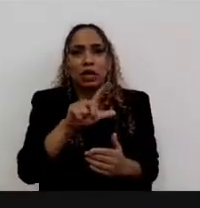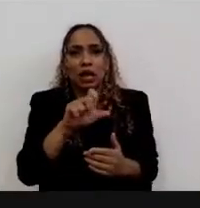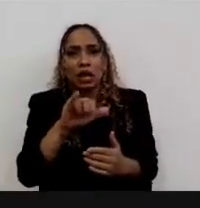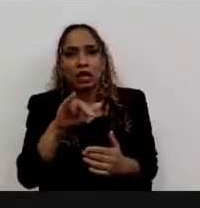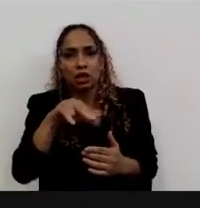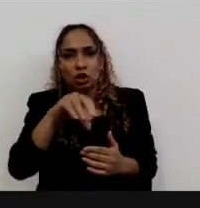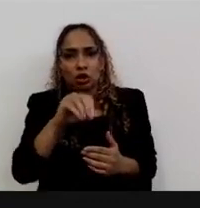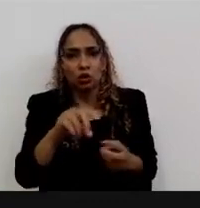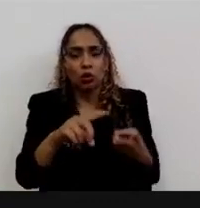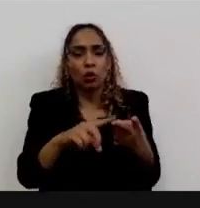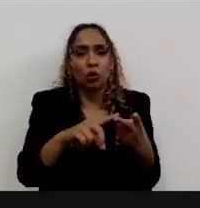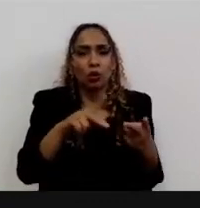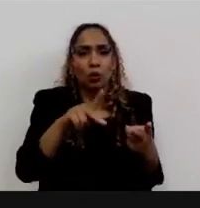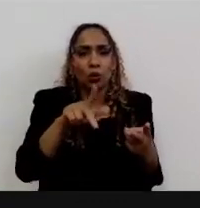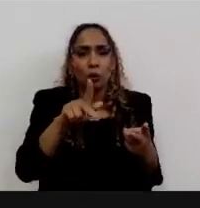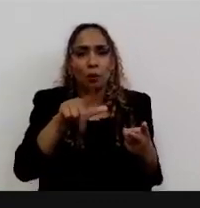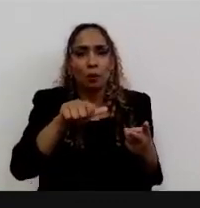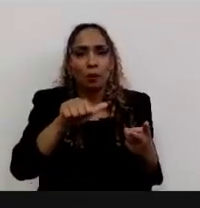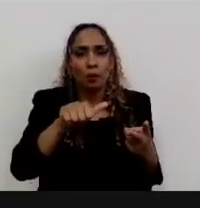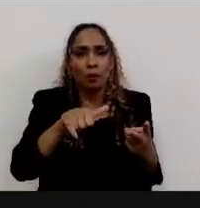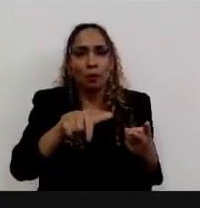o Playwright.